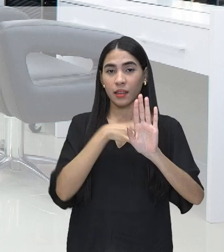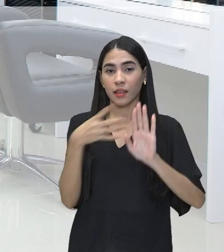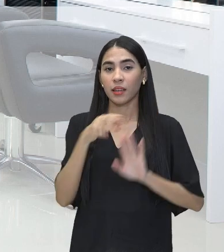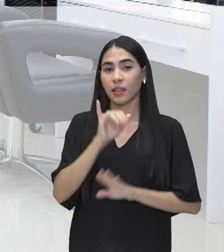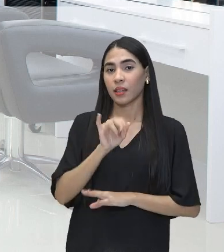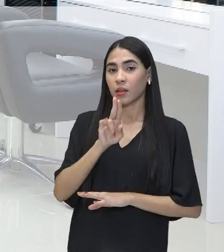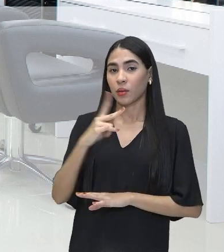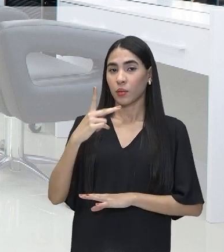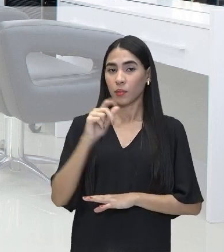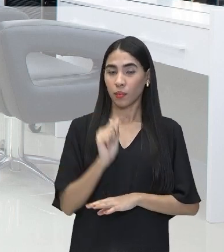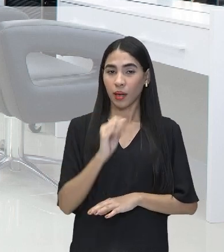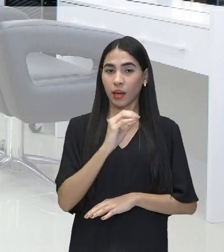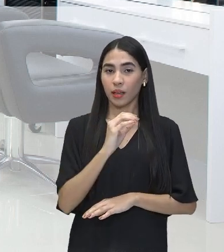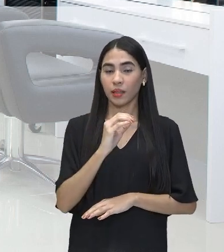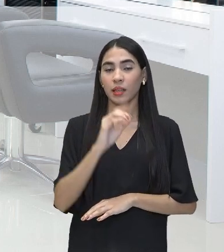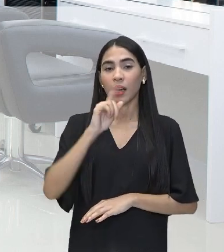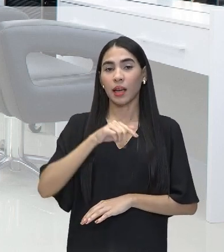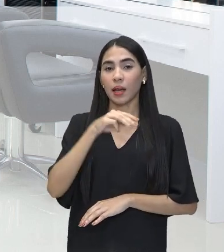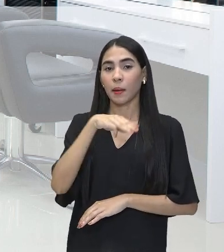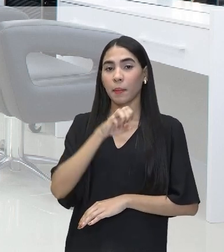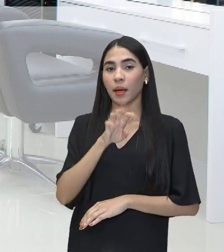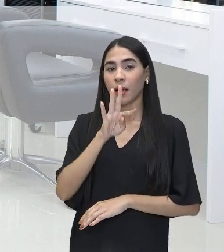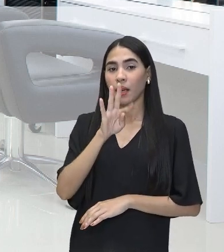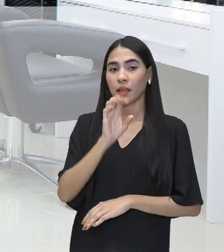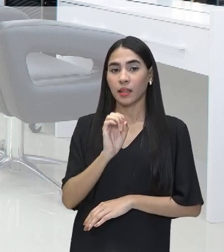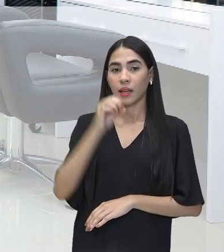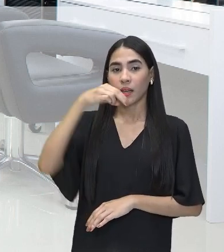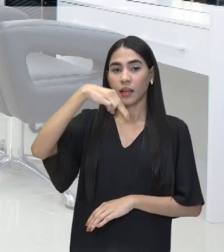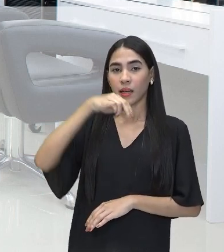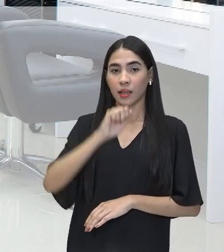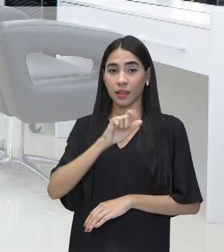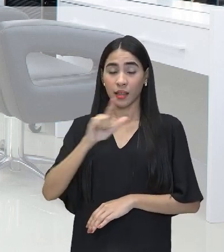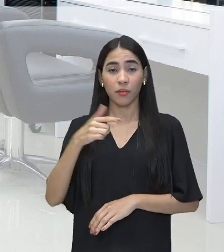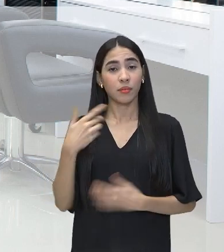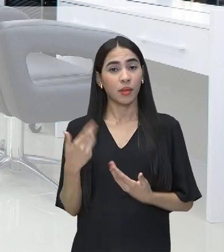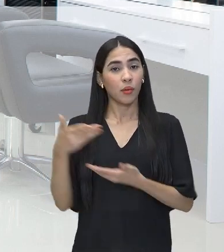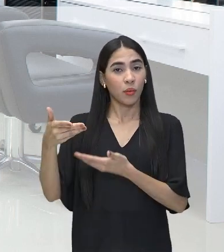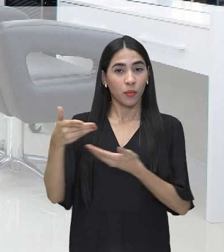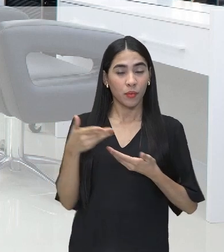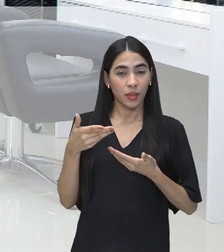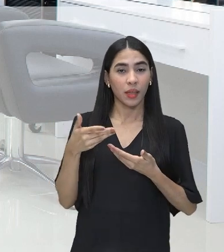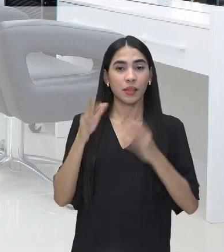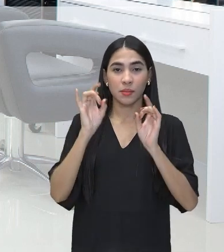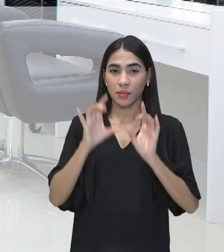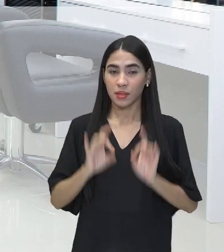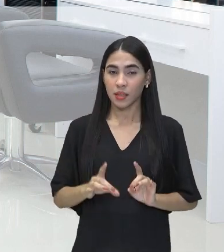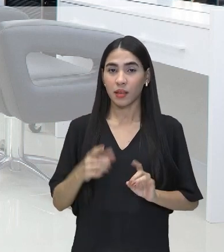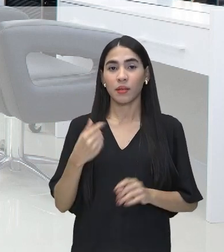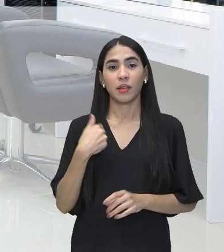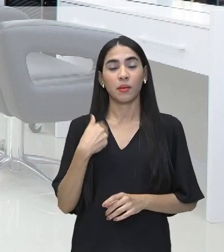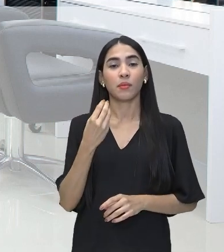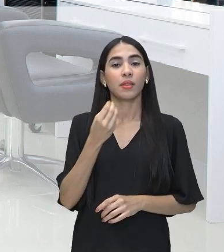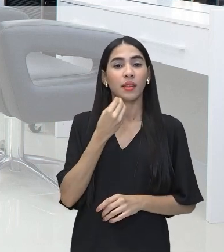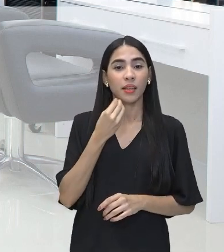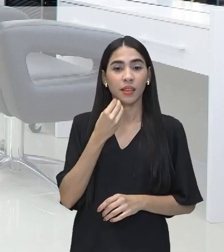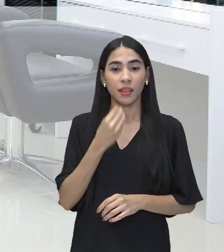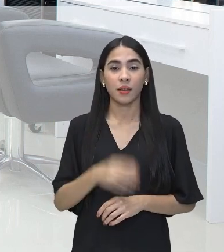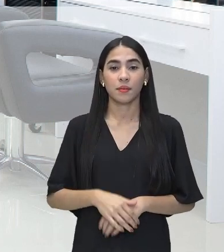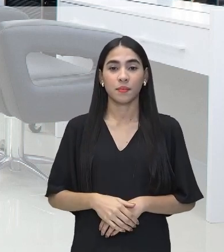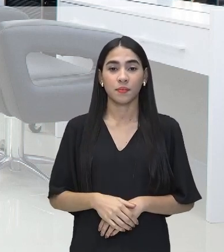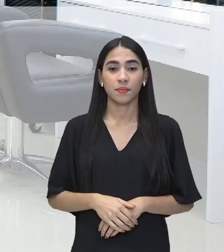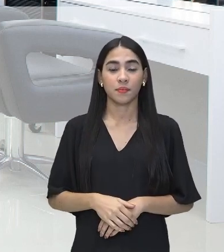de metanal. E aí eu tenho uma convidada e eu vou tentar fazer com